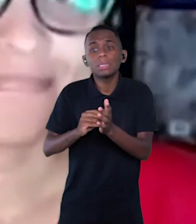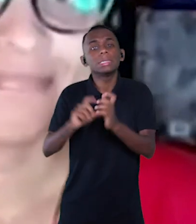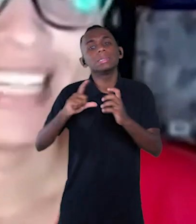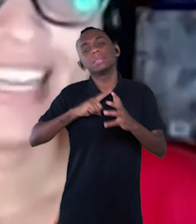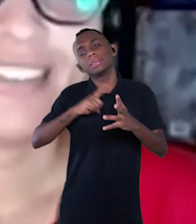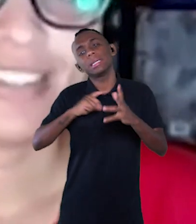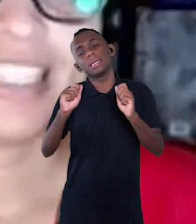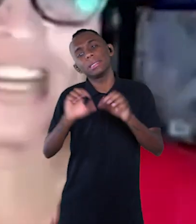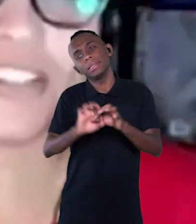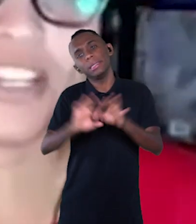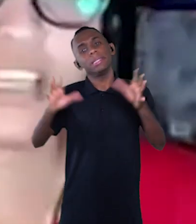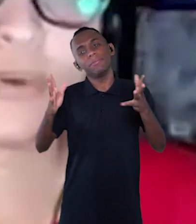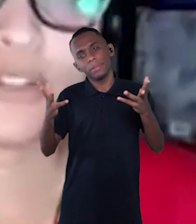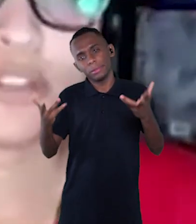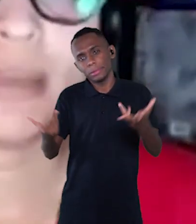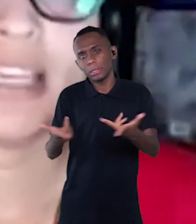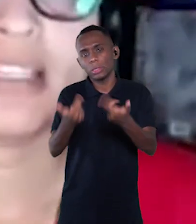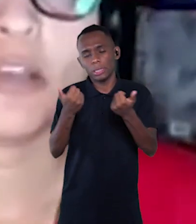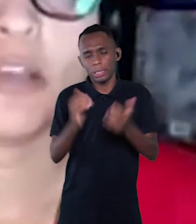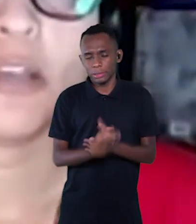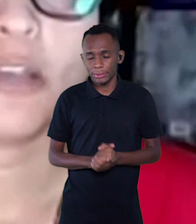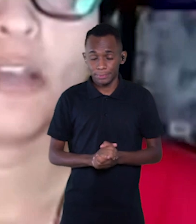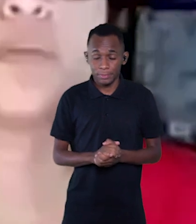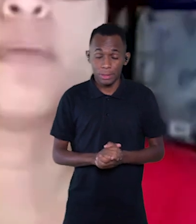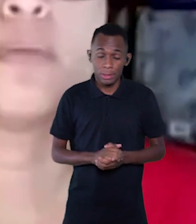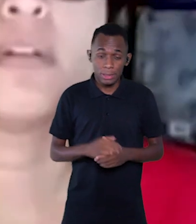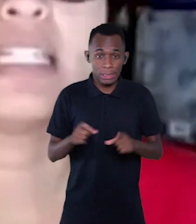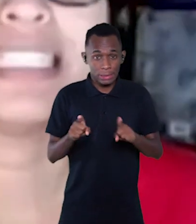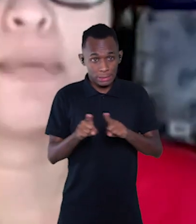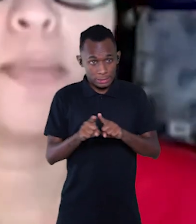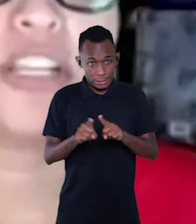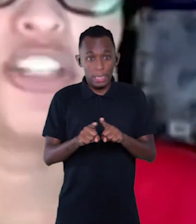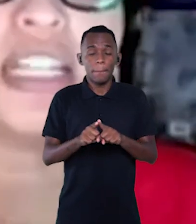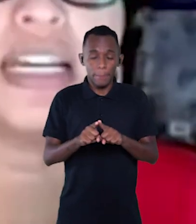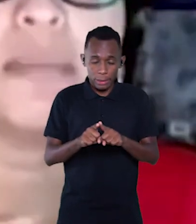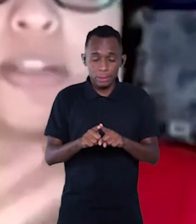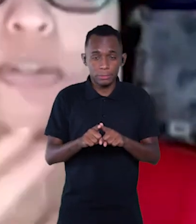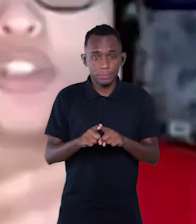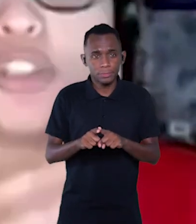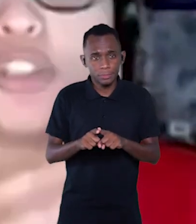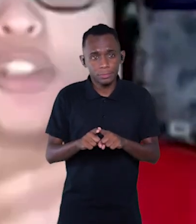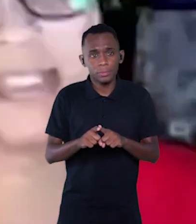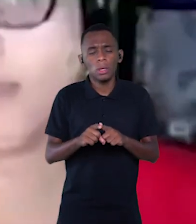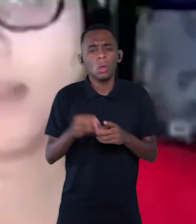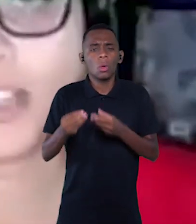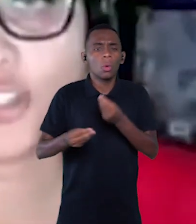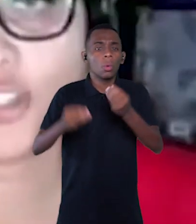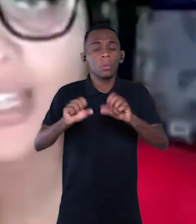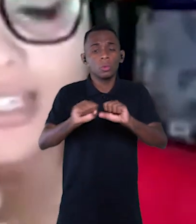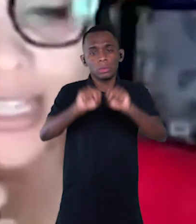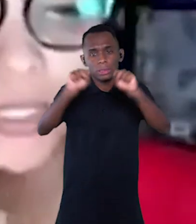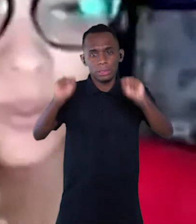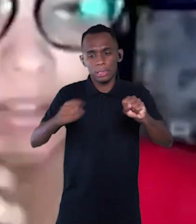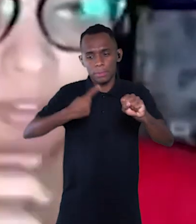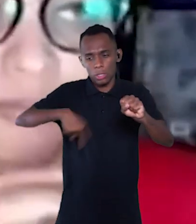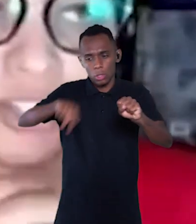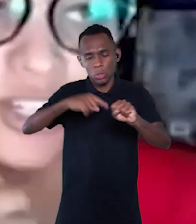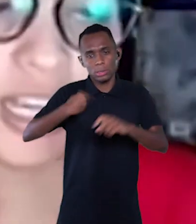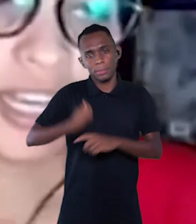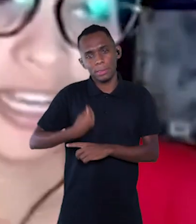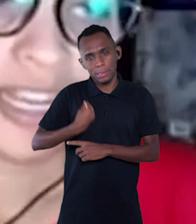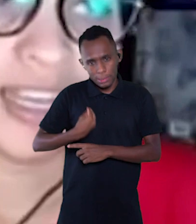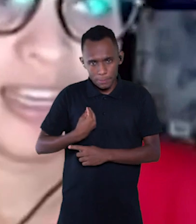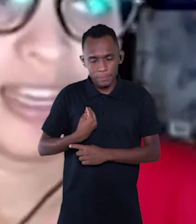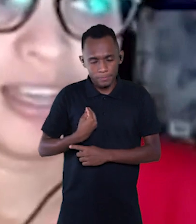Júlia? Verdade. E eu acho também que tem uma questão da própria dinâmica do tipo de sistema que a gente está inserido, né? Você